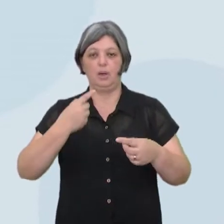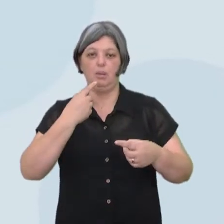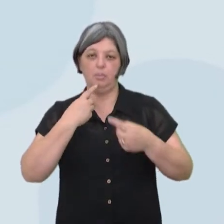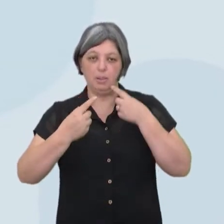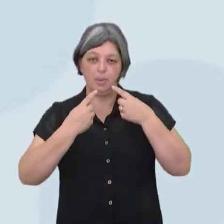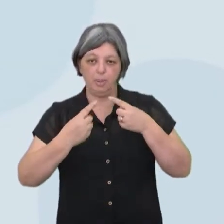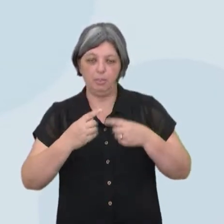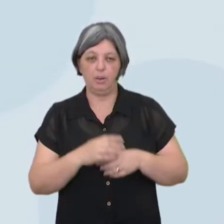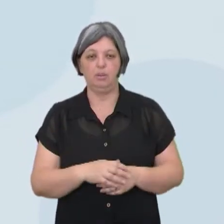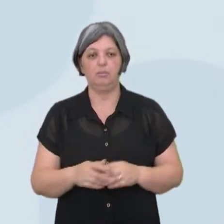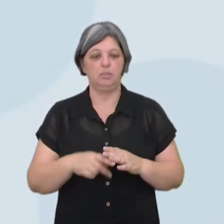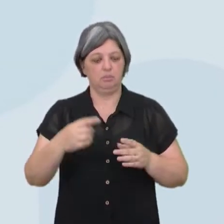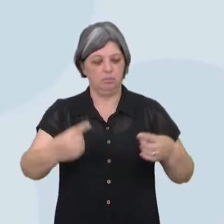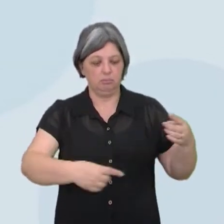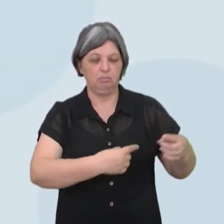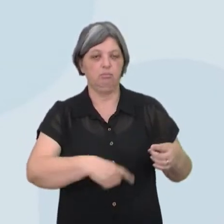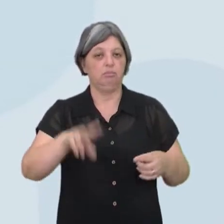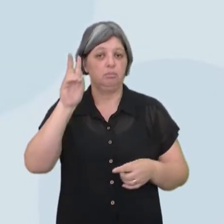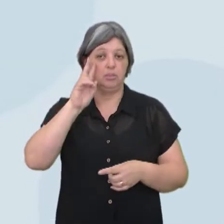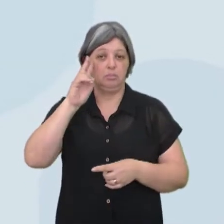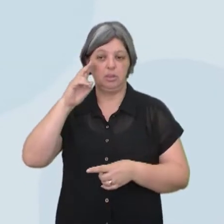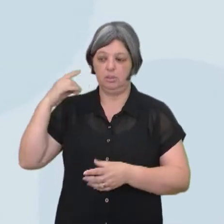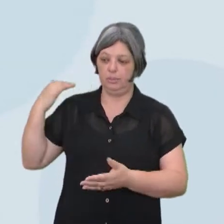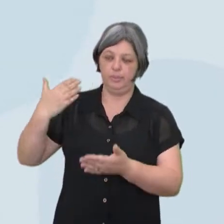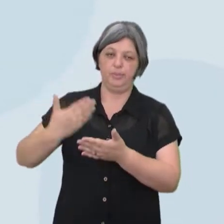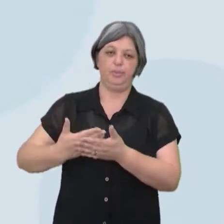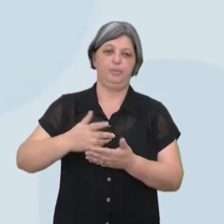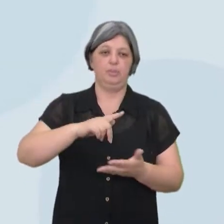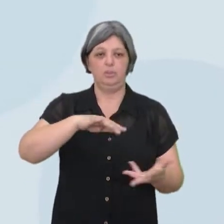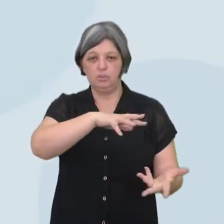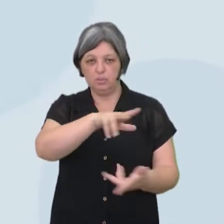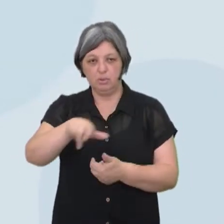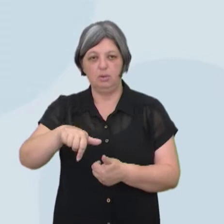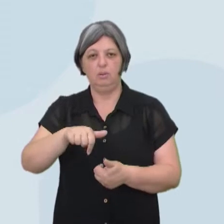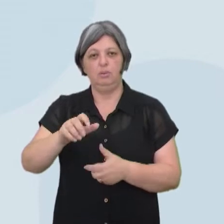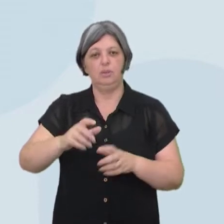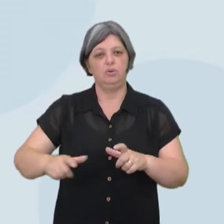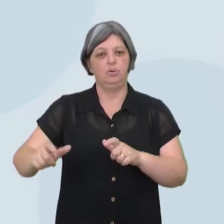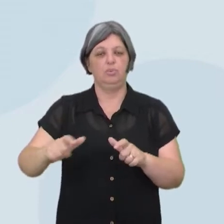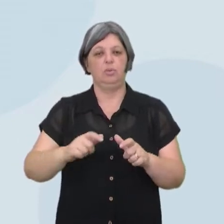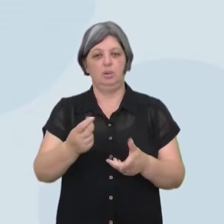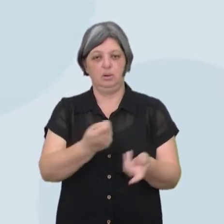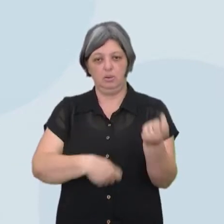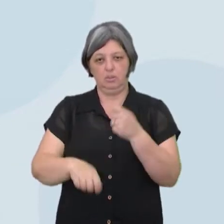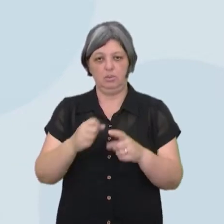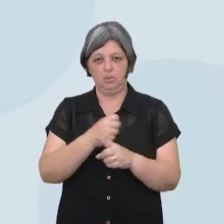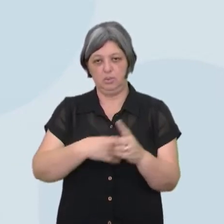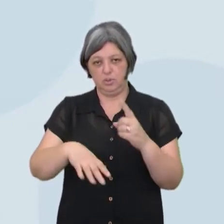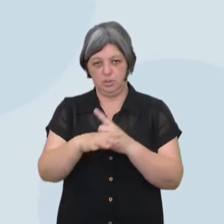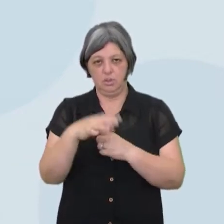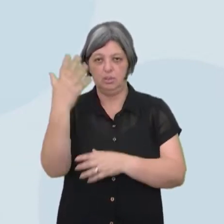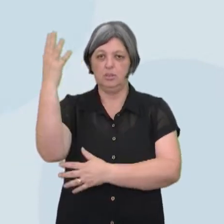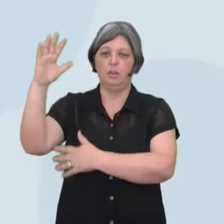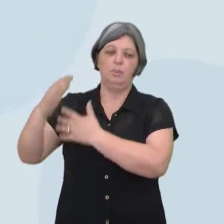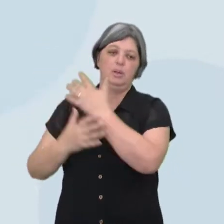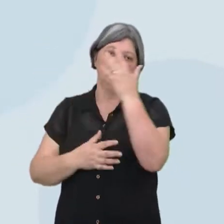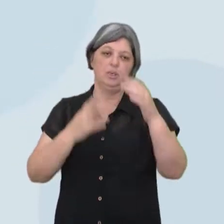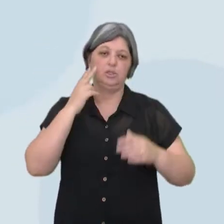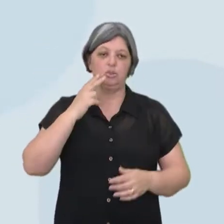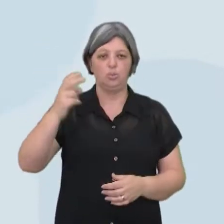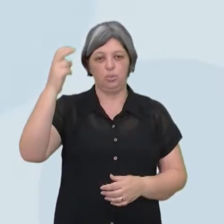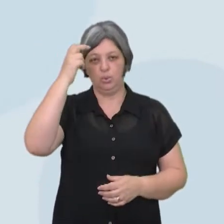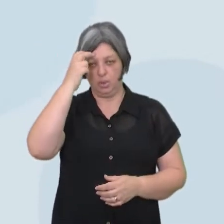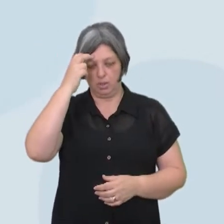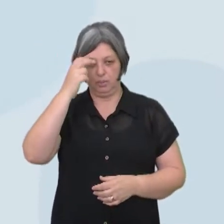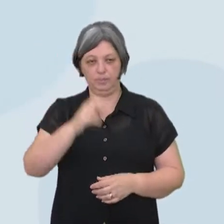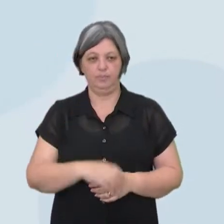as circunstâncias históricas, geográficas, políticas, econômicas, sociais, ambientais e